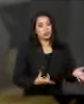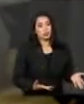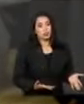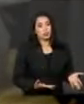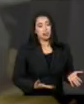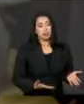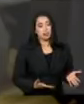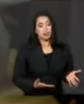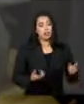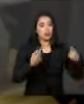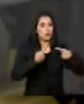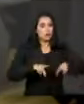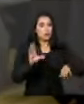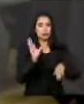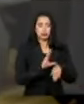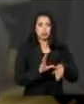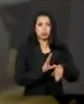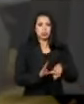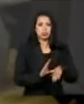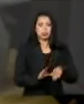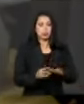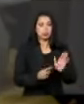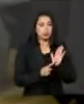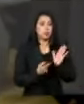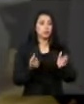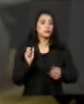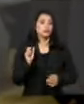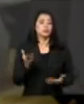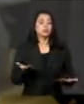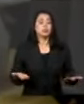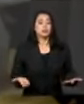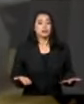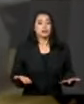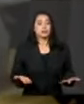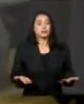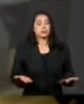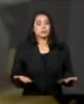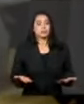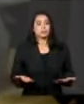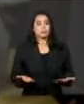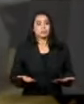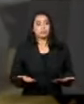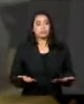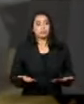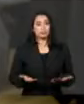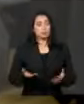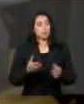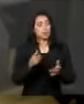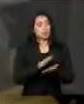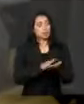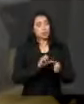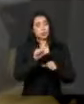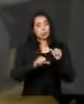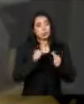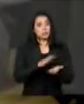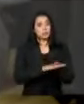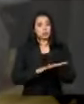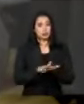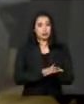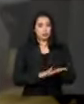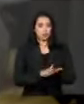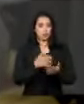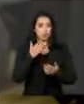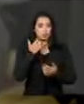a Constituição, apresentam uma pseudo-situação de causa e efeito que não ocorre. Ela não